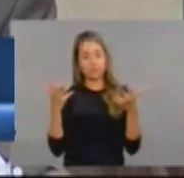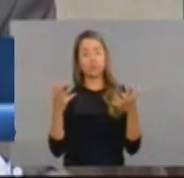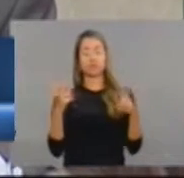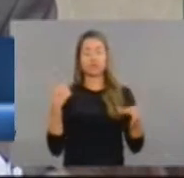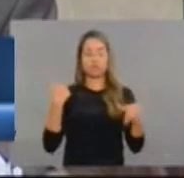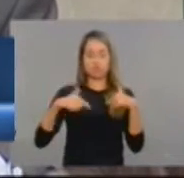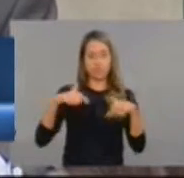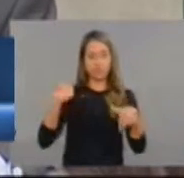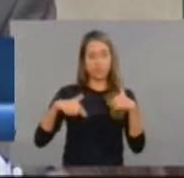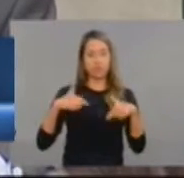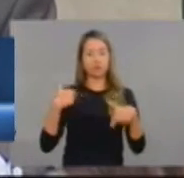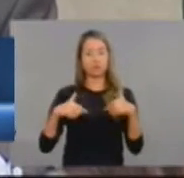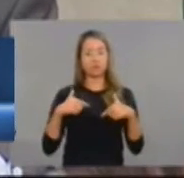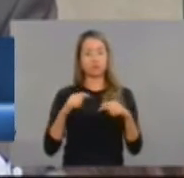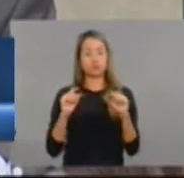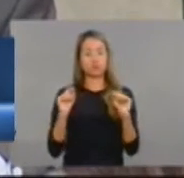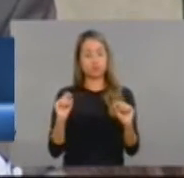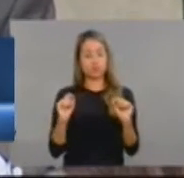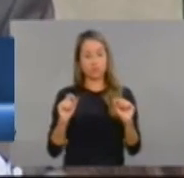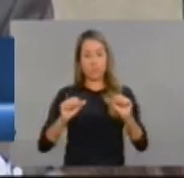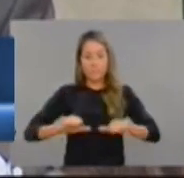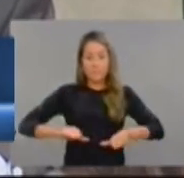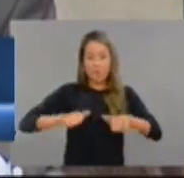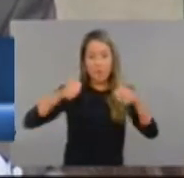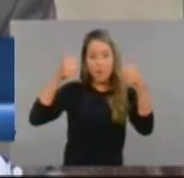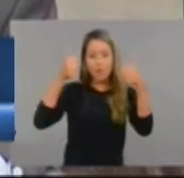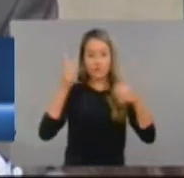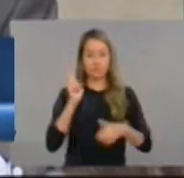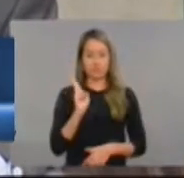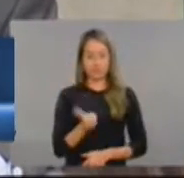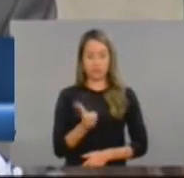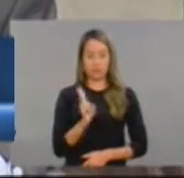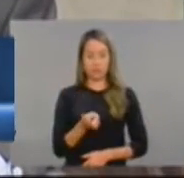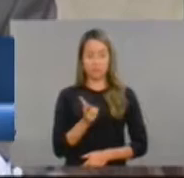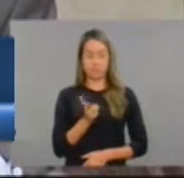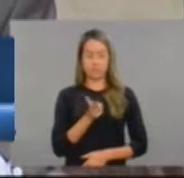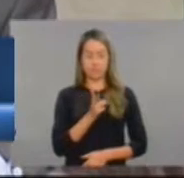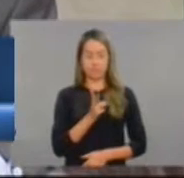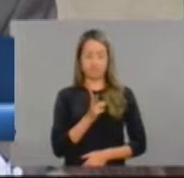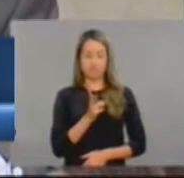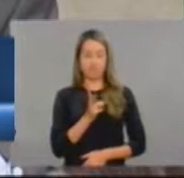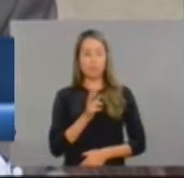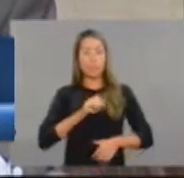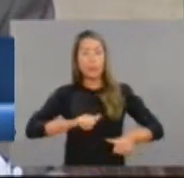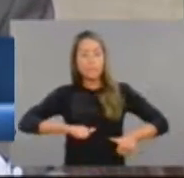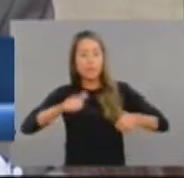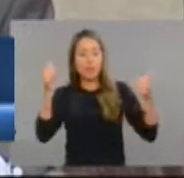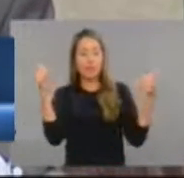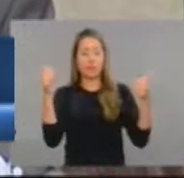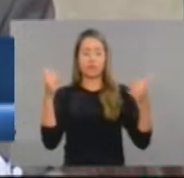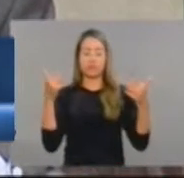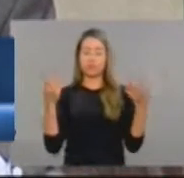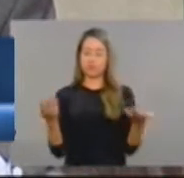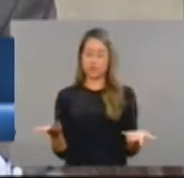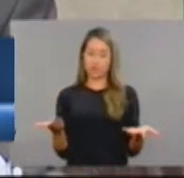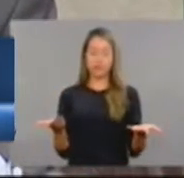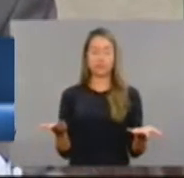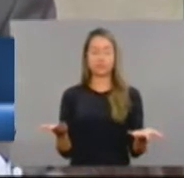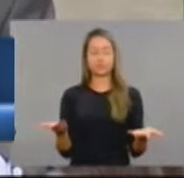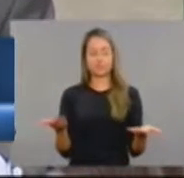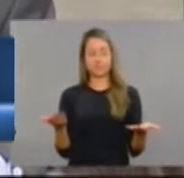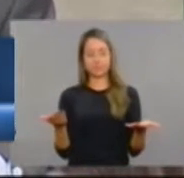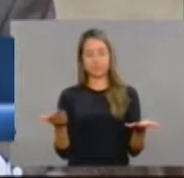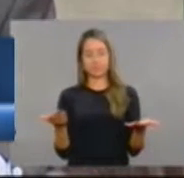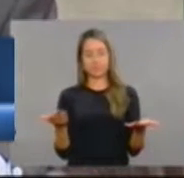trabalhando para que melhorem cada vez mais esses resultados e não é à toa que nos